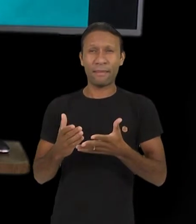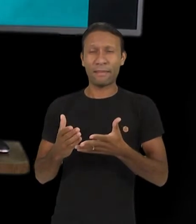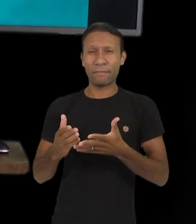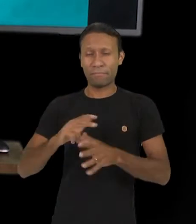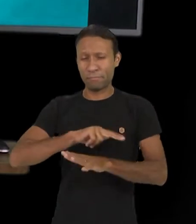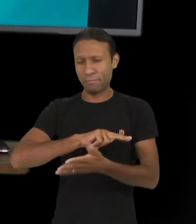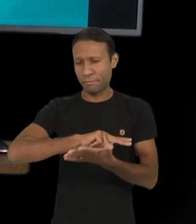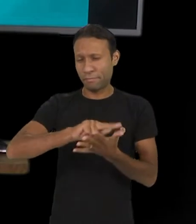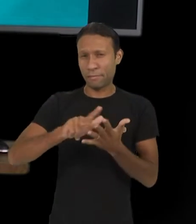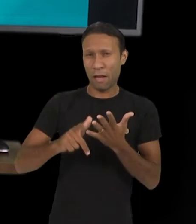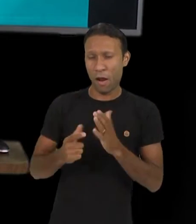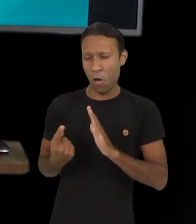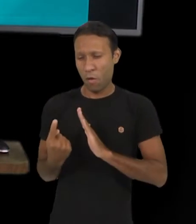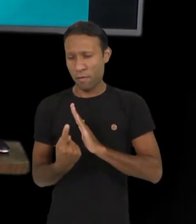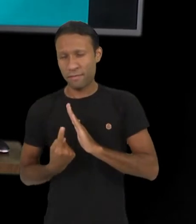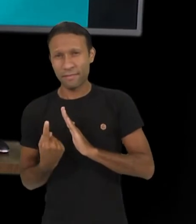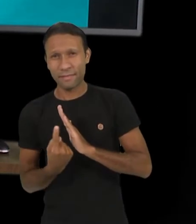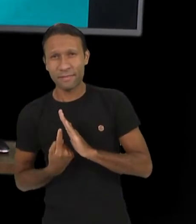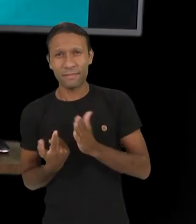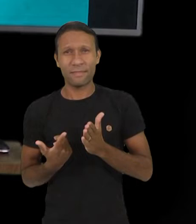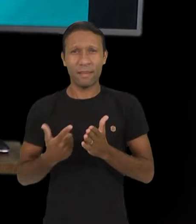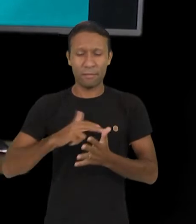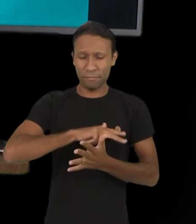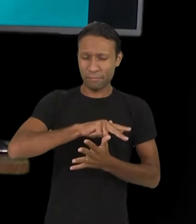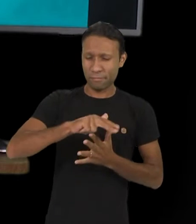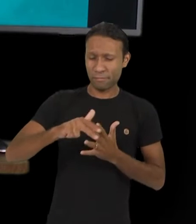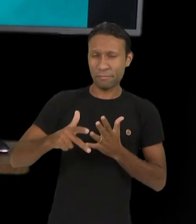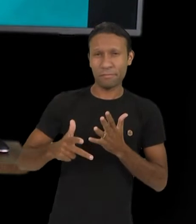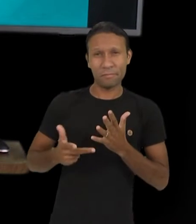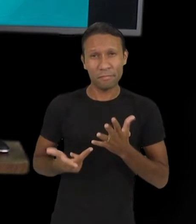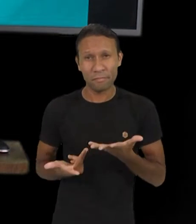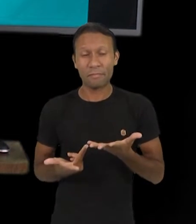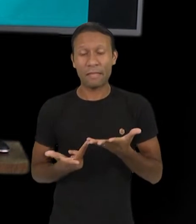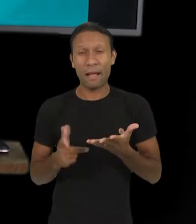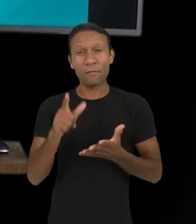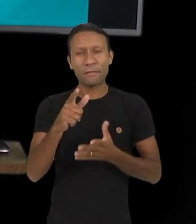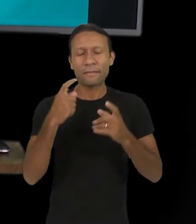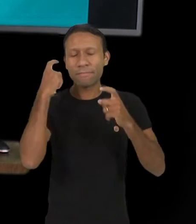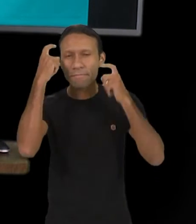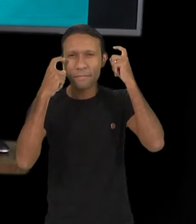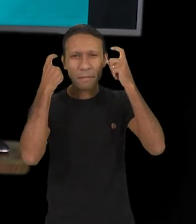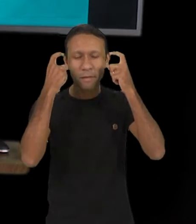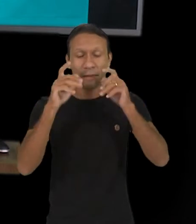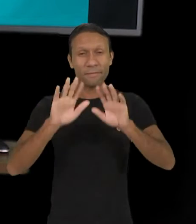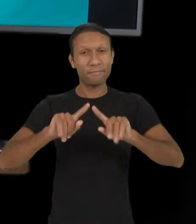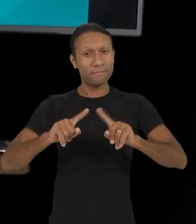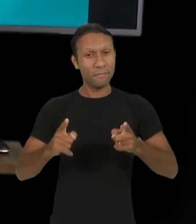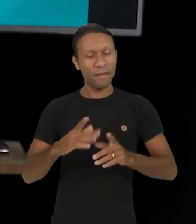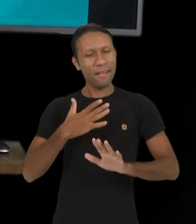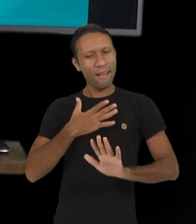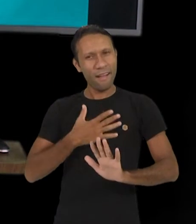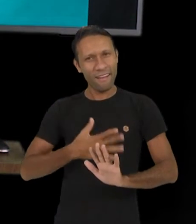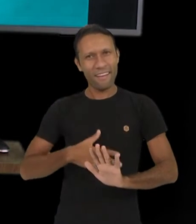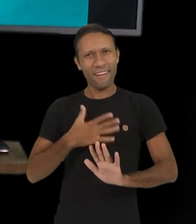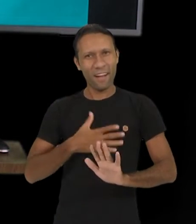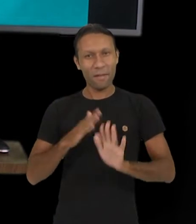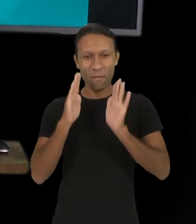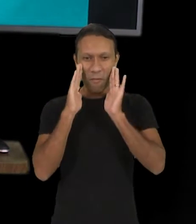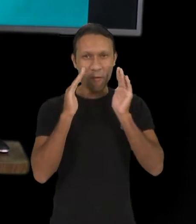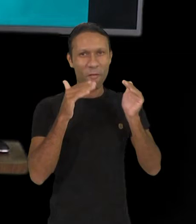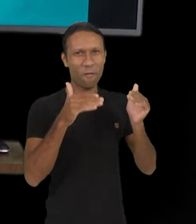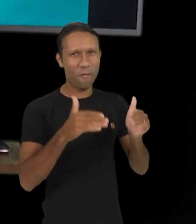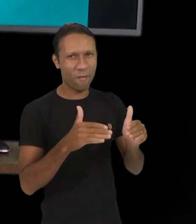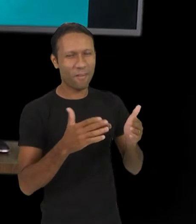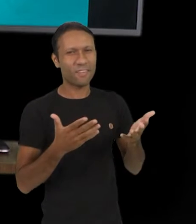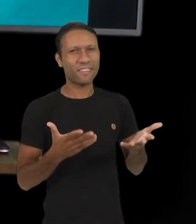adia, isolamento social, tudo isso tem causado muita tensão em você, mas calma, mantém